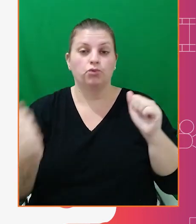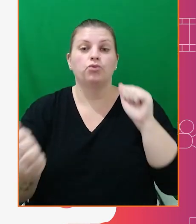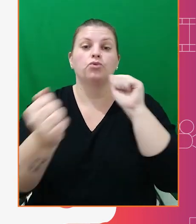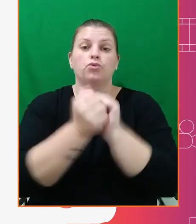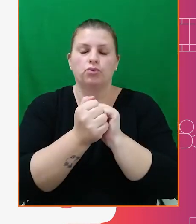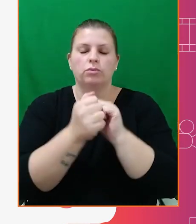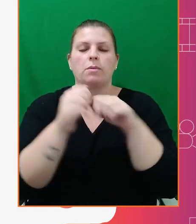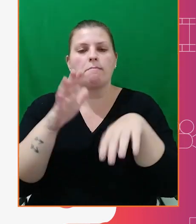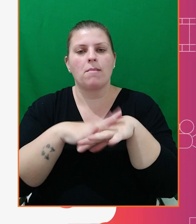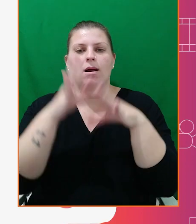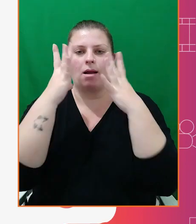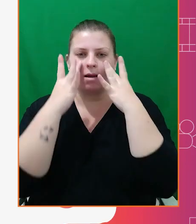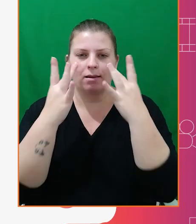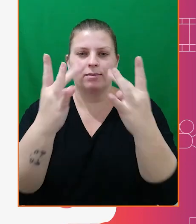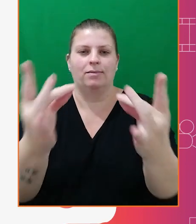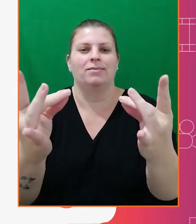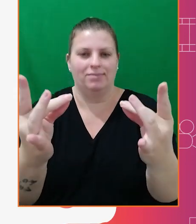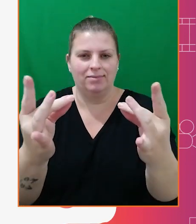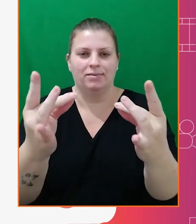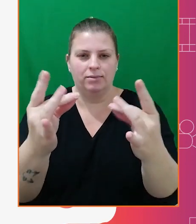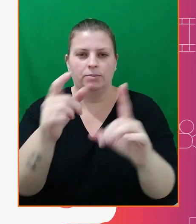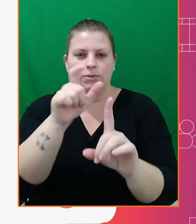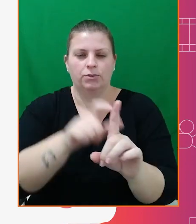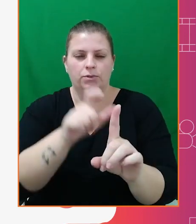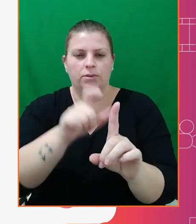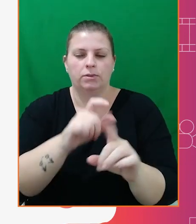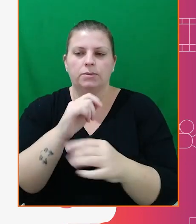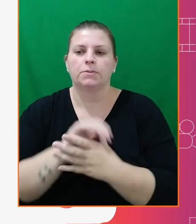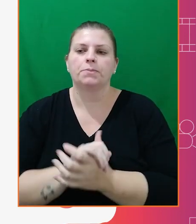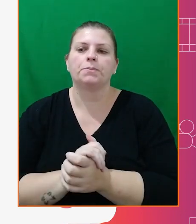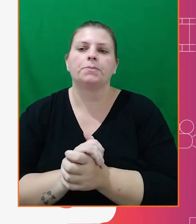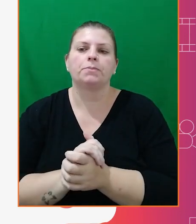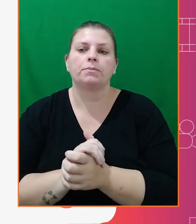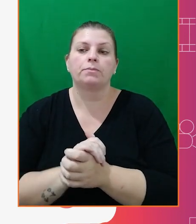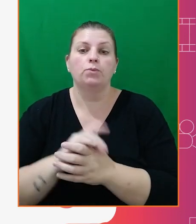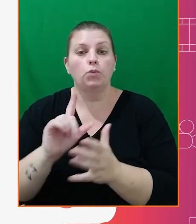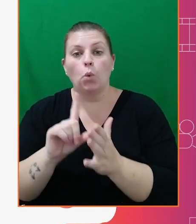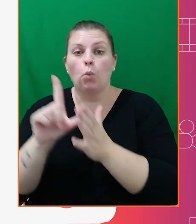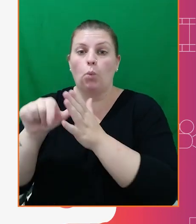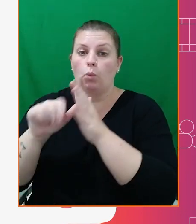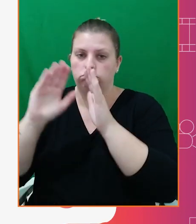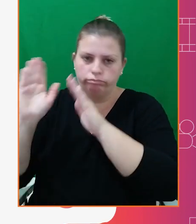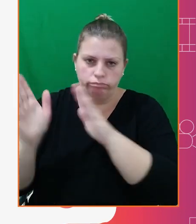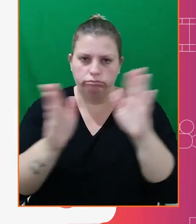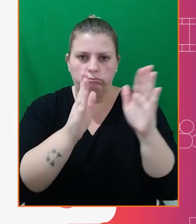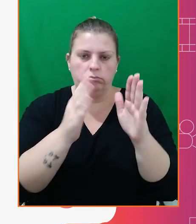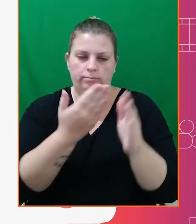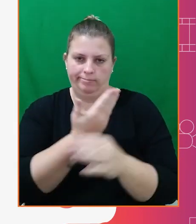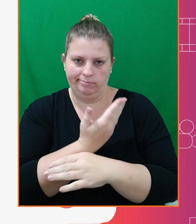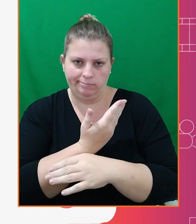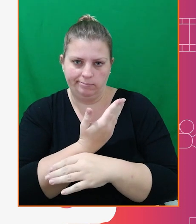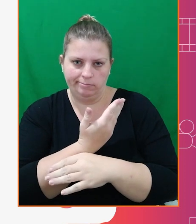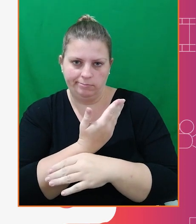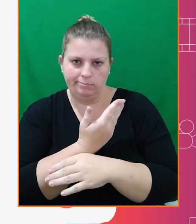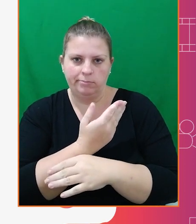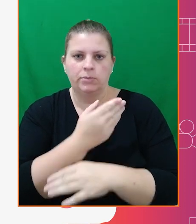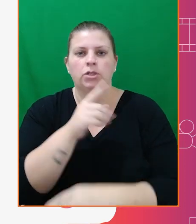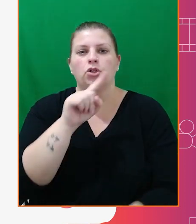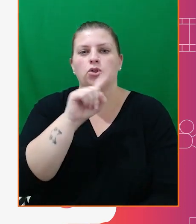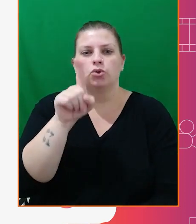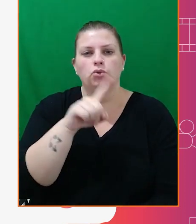também chama um pouco mais de atenção para o rosto do personagem. Já nessa outra imagem, temos um quadro do